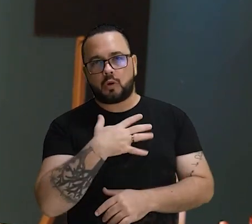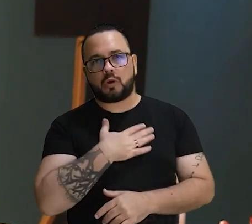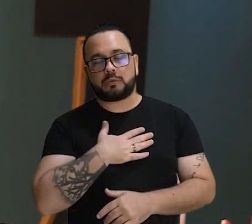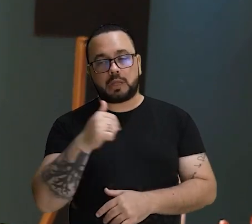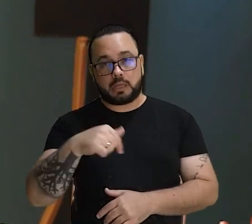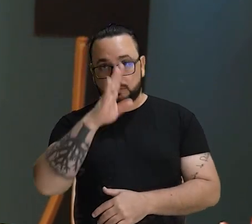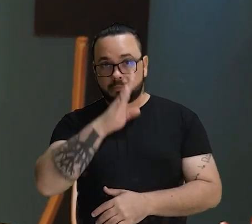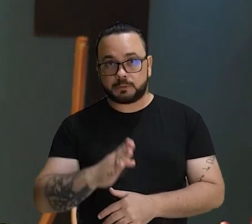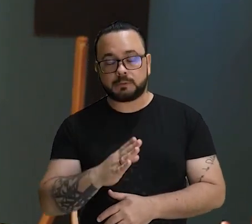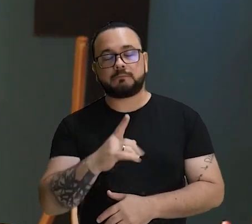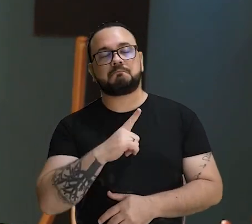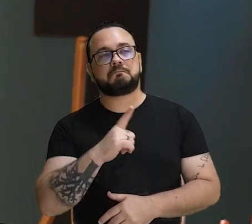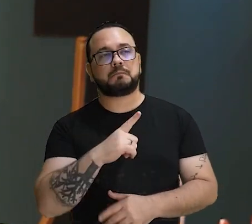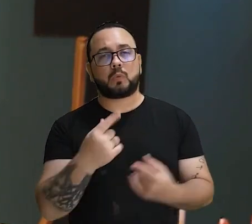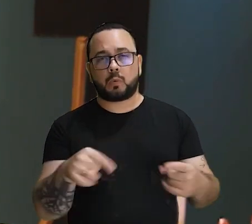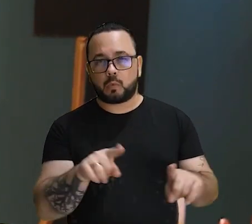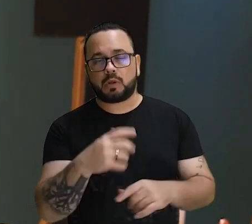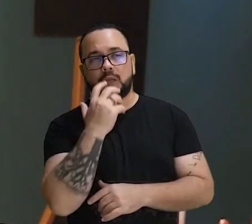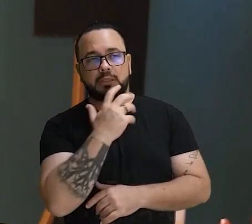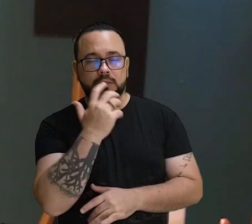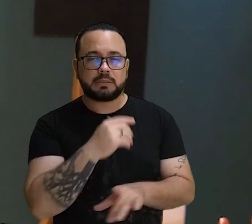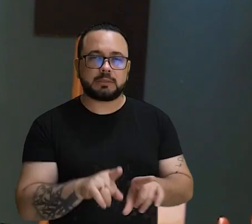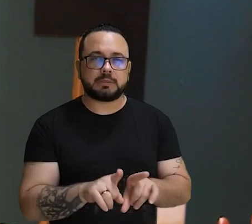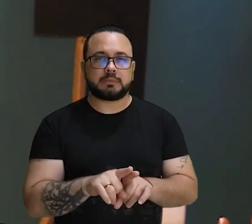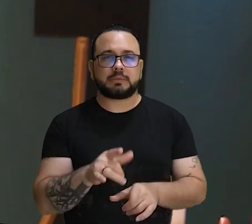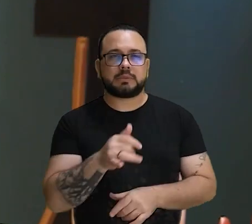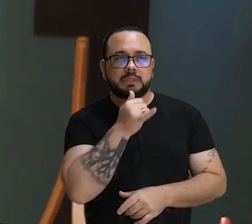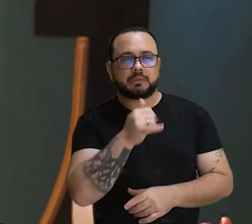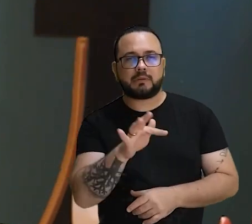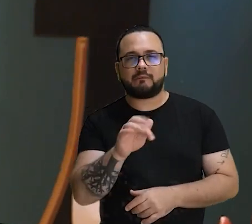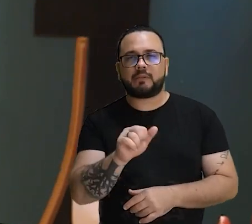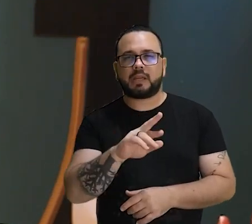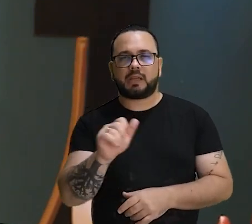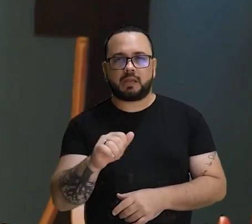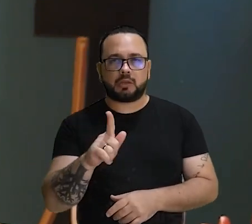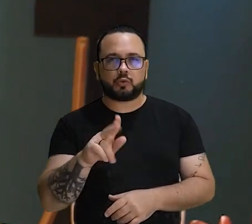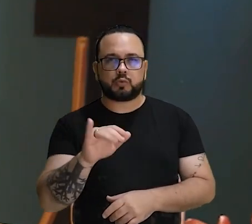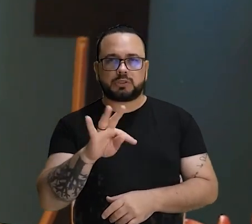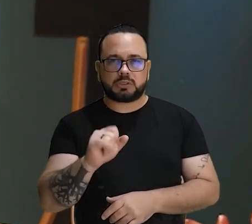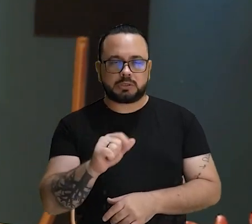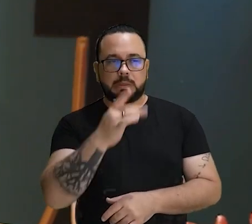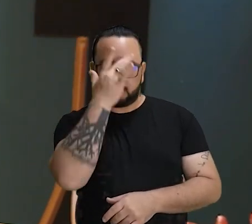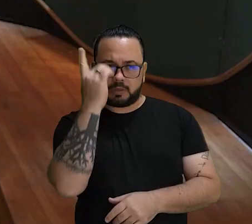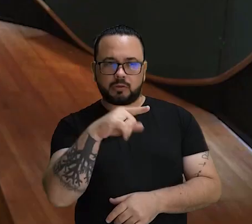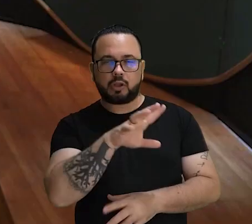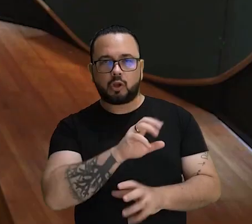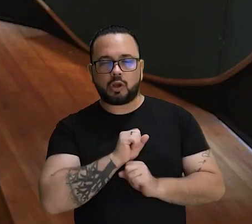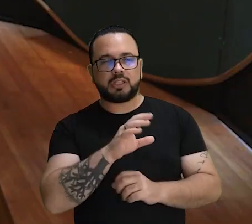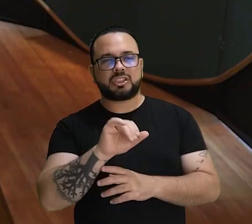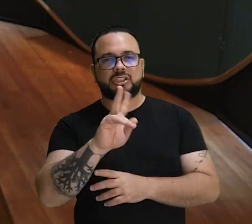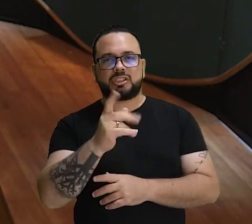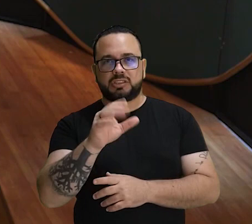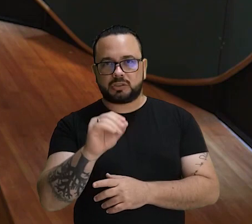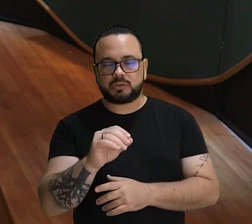E Brazuca, muito, tanto instrumental como canção, né? Tipo, Ferragutti... É, a galera aqui também a gente se inspira, né?